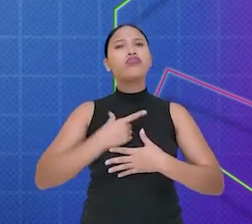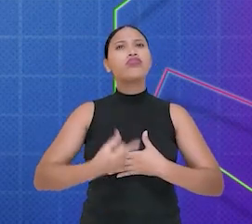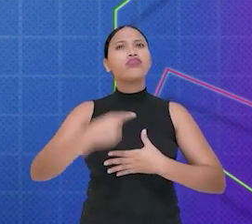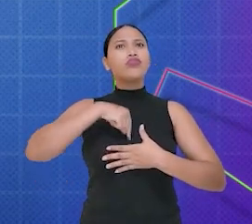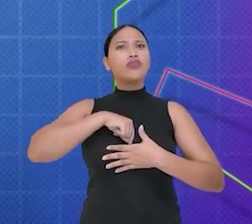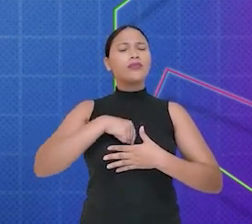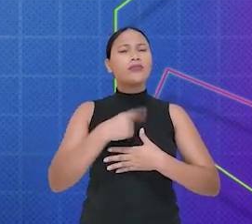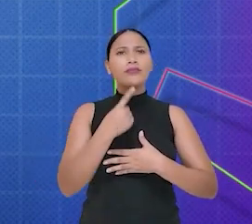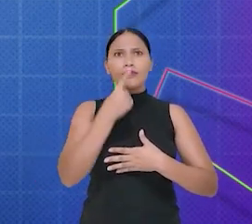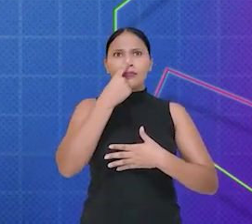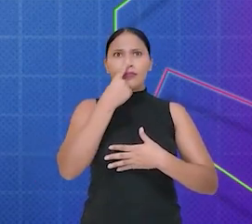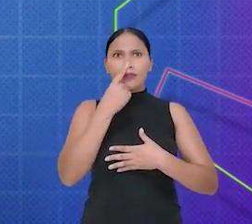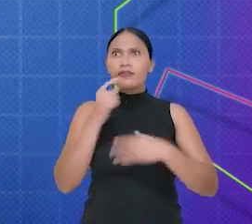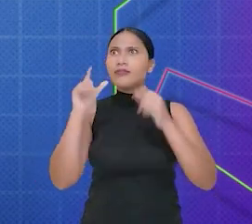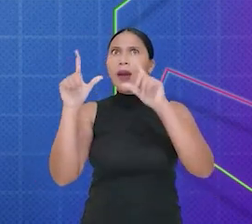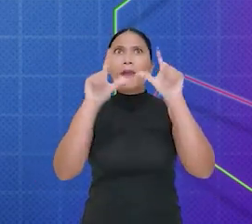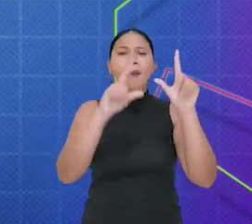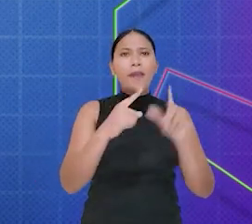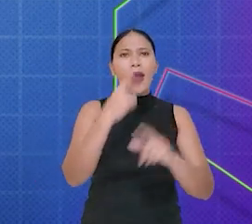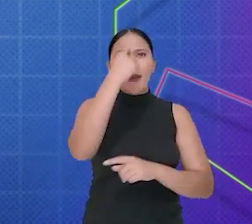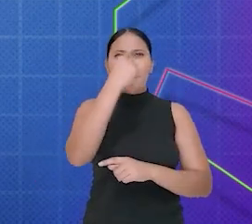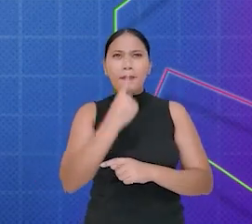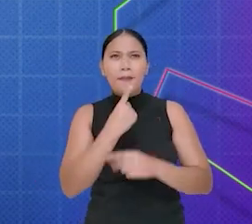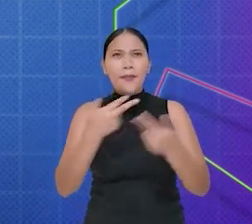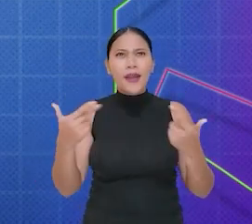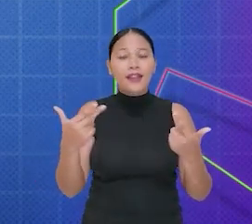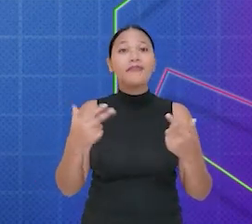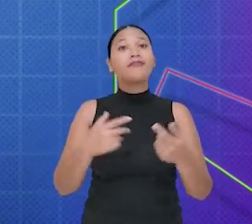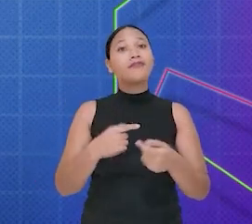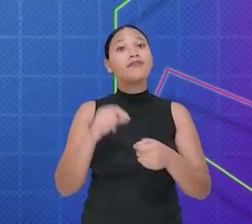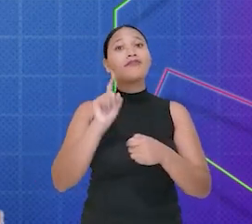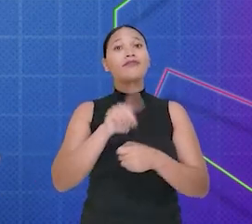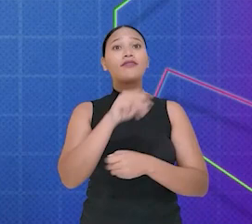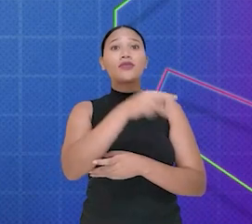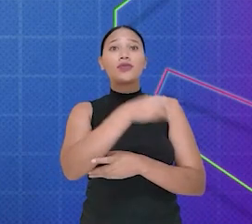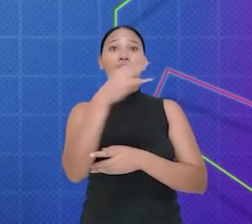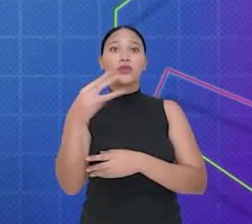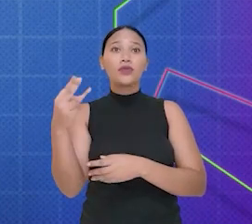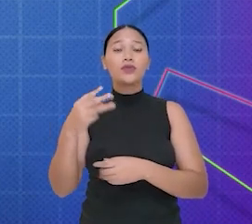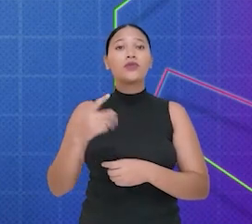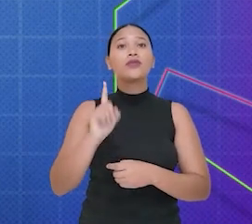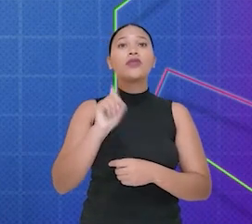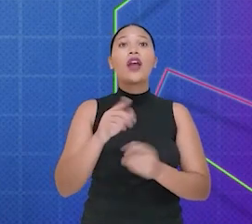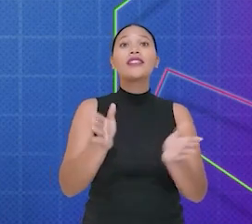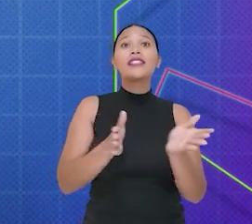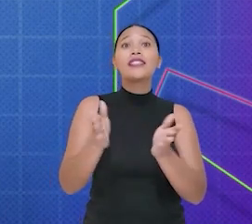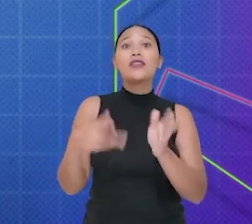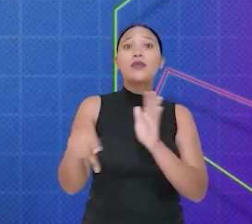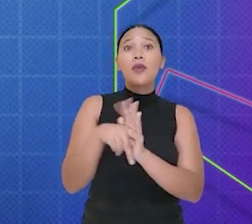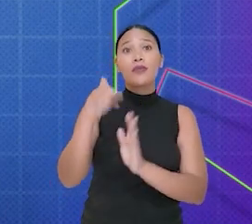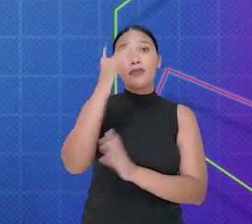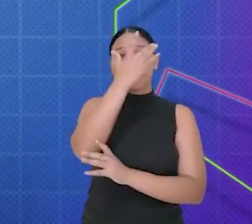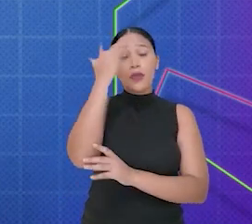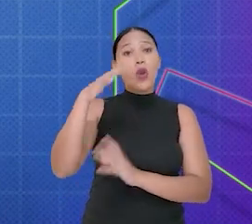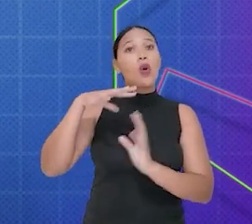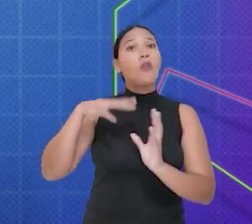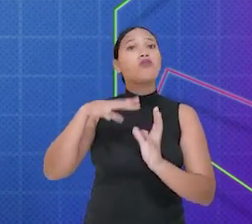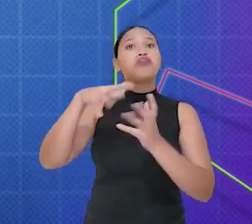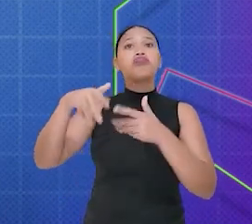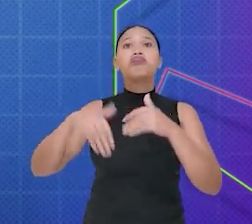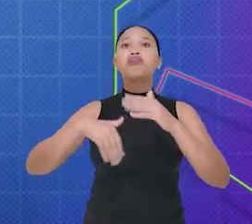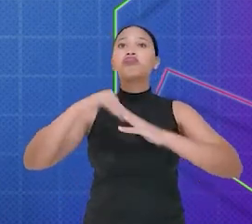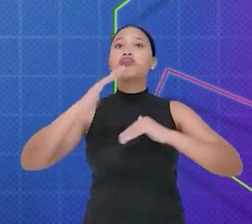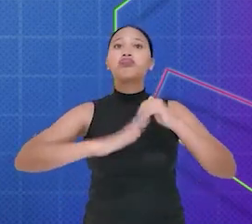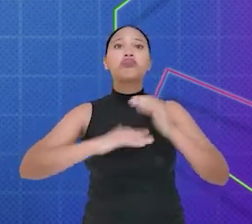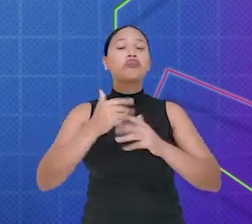computador de maneira intuitiva, usando ícones, menus e janelas. Isso faz do Windows um sistema operacional acessível para os usuários